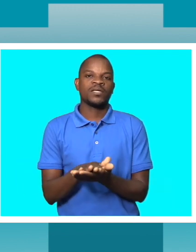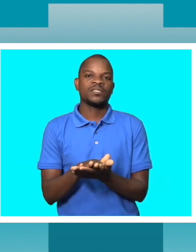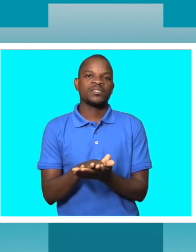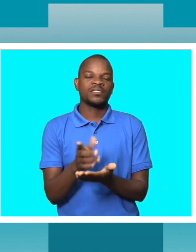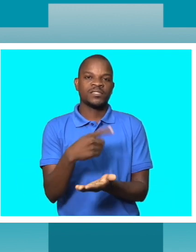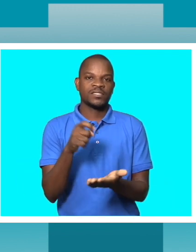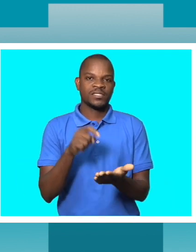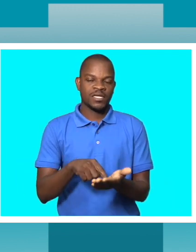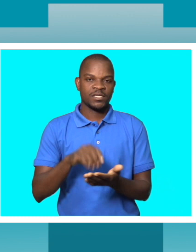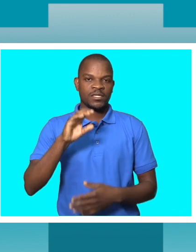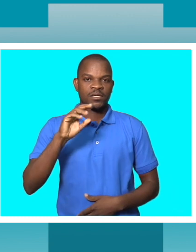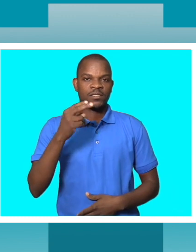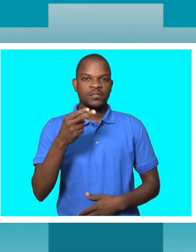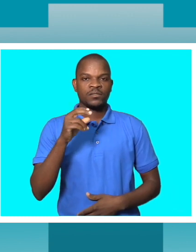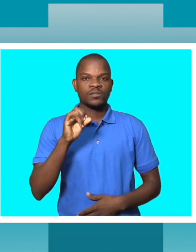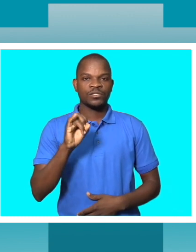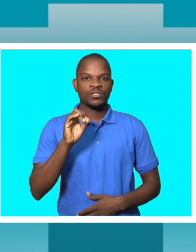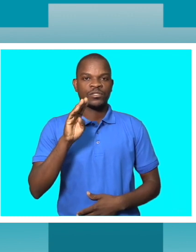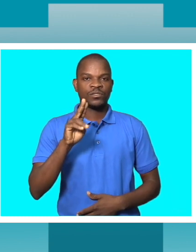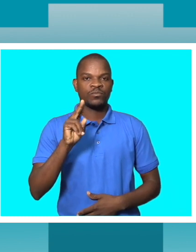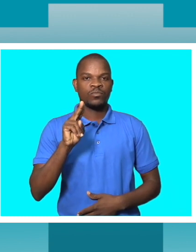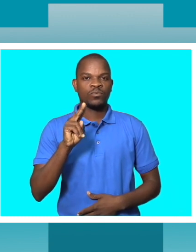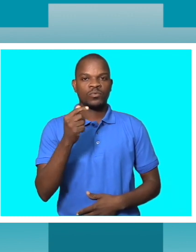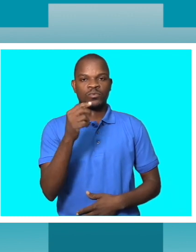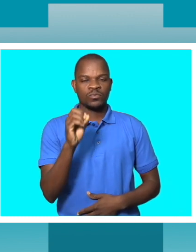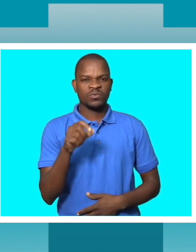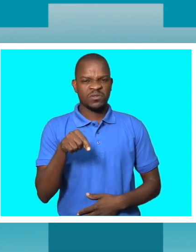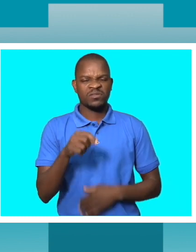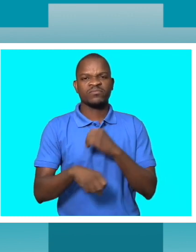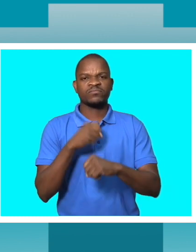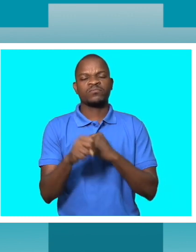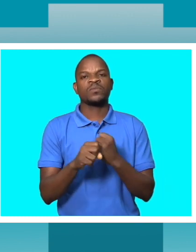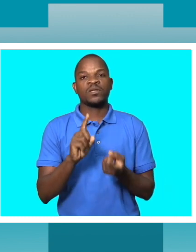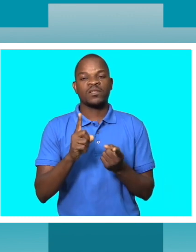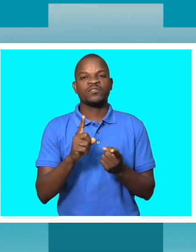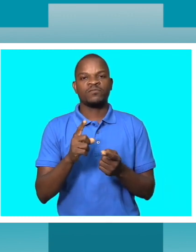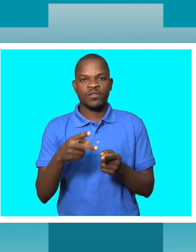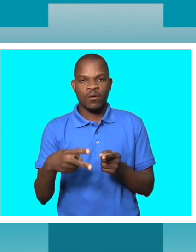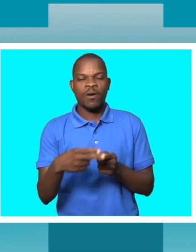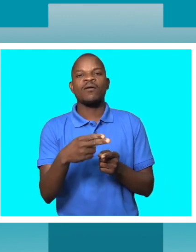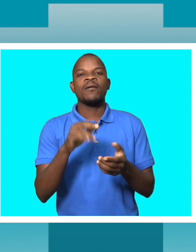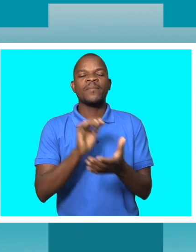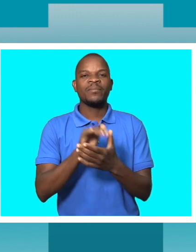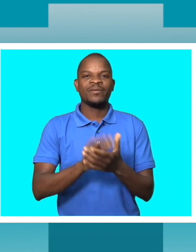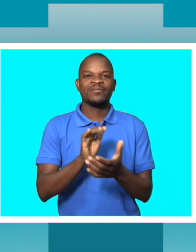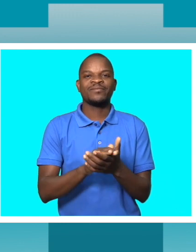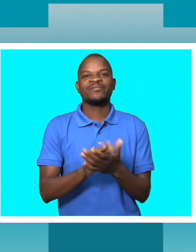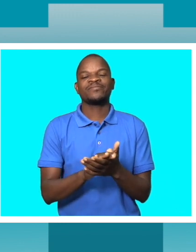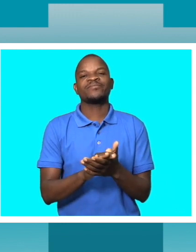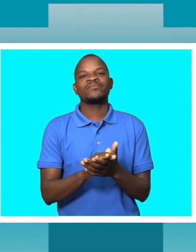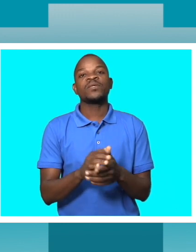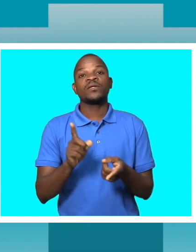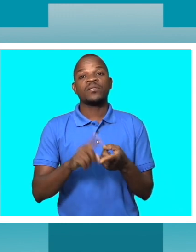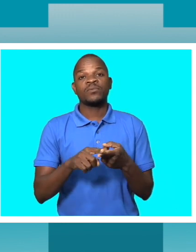Chiboto, e ainda este ano poderá ser inaugurado, o sistema. É um